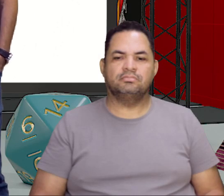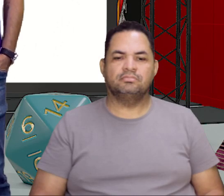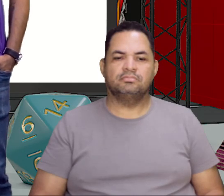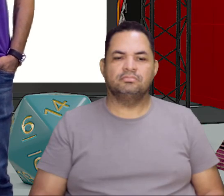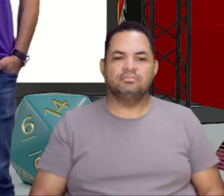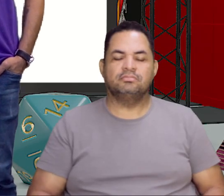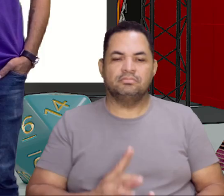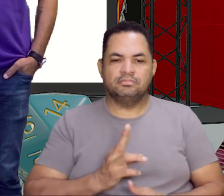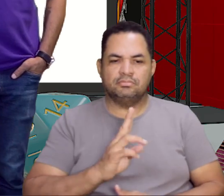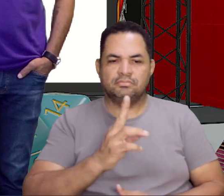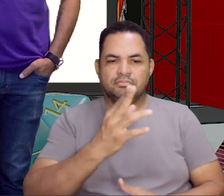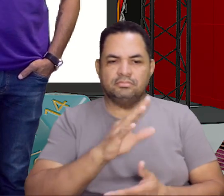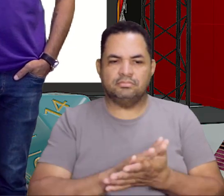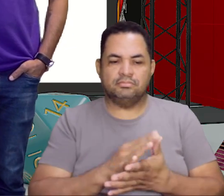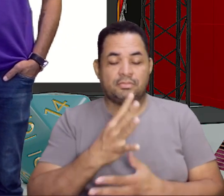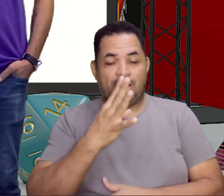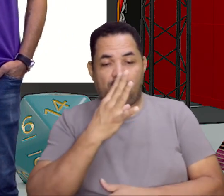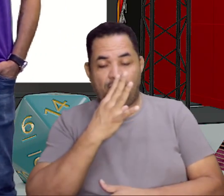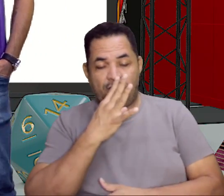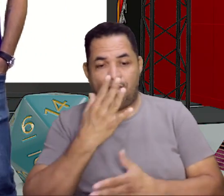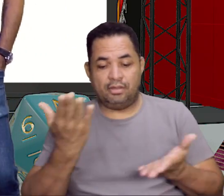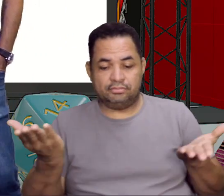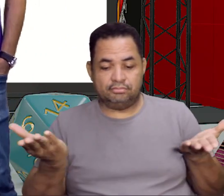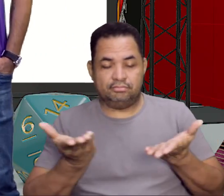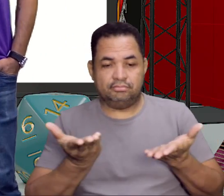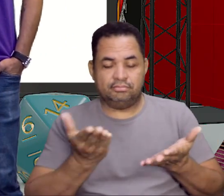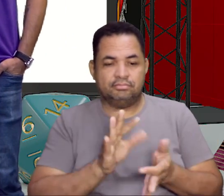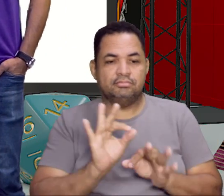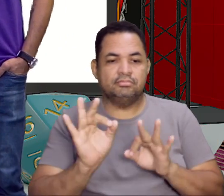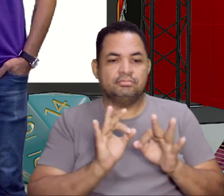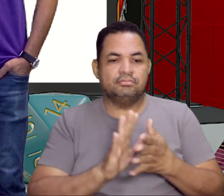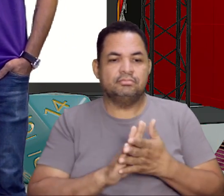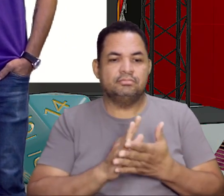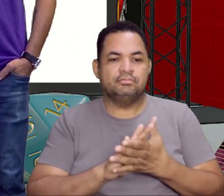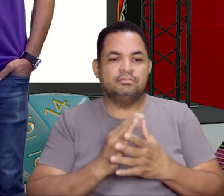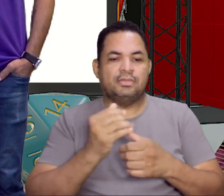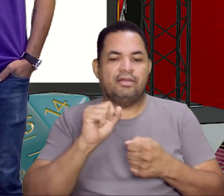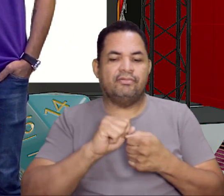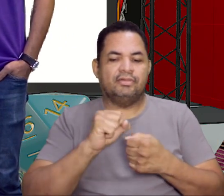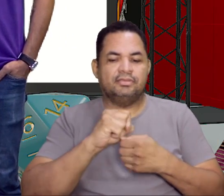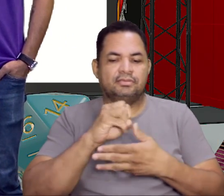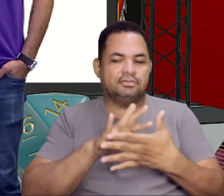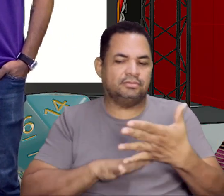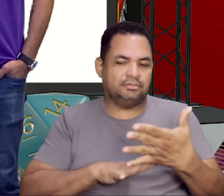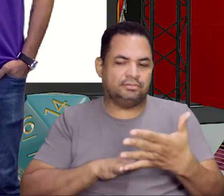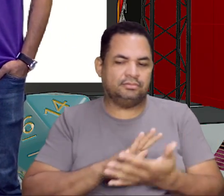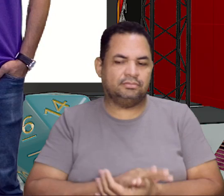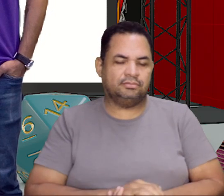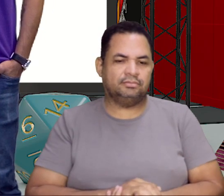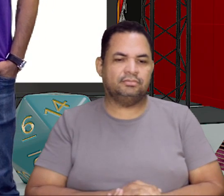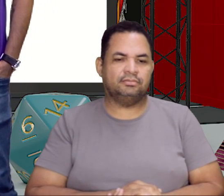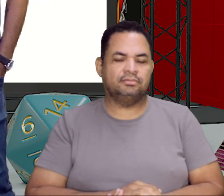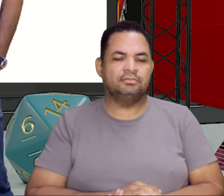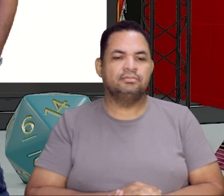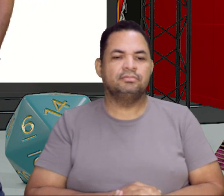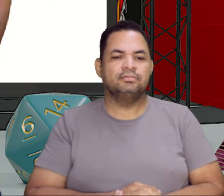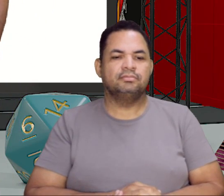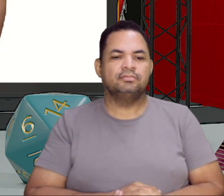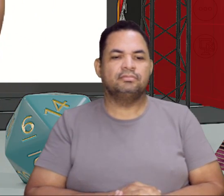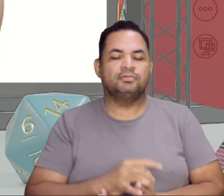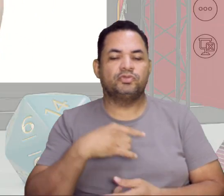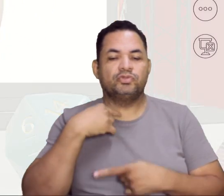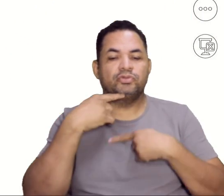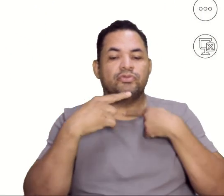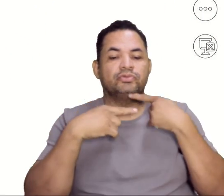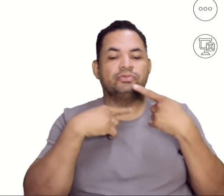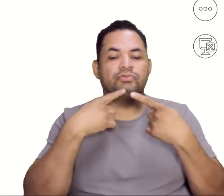e continue nos assistindo que agora que são elas vamos paraas resoluções das atividades Bora junto Olha lá então tirando